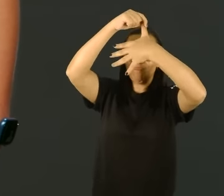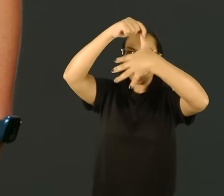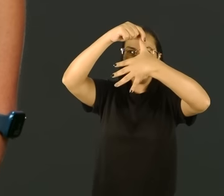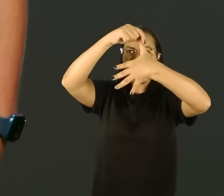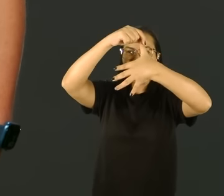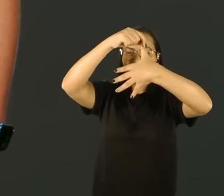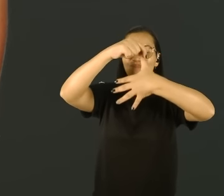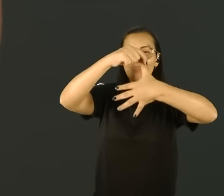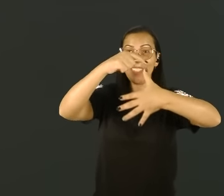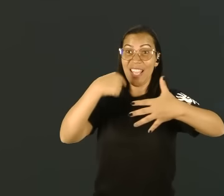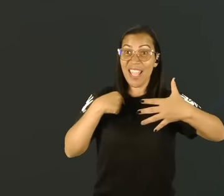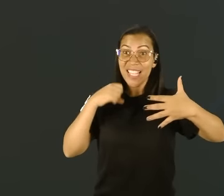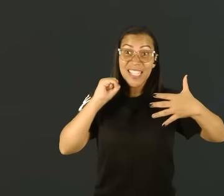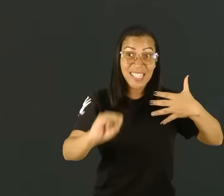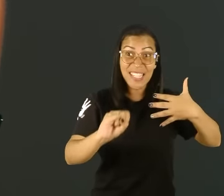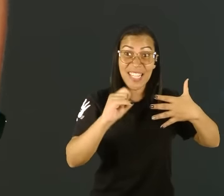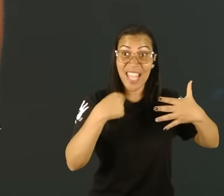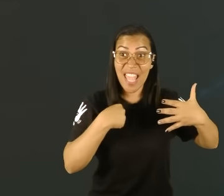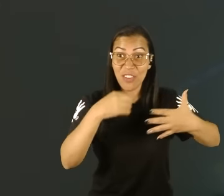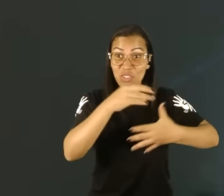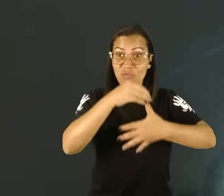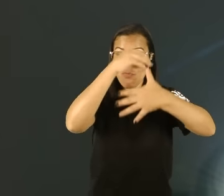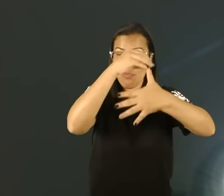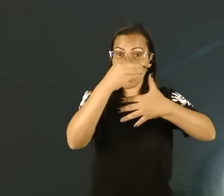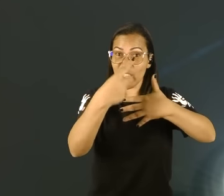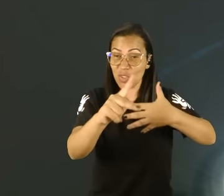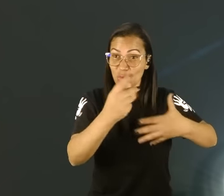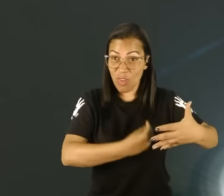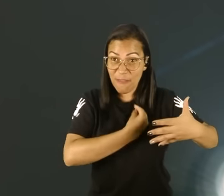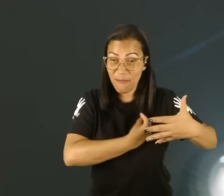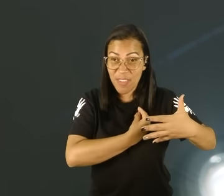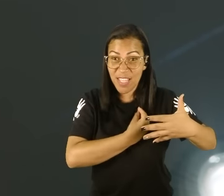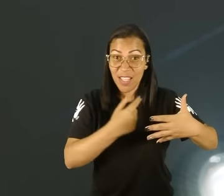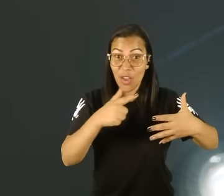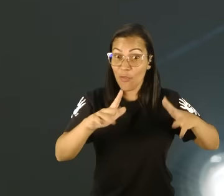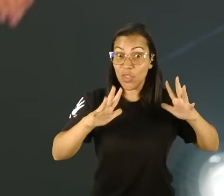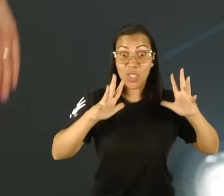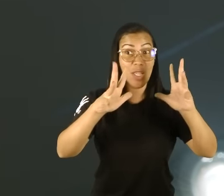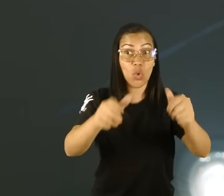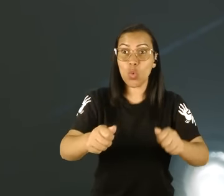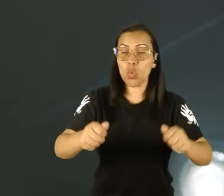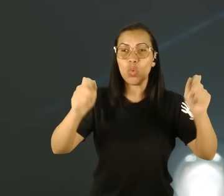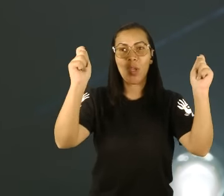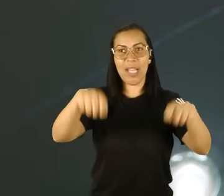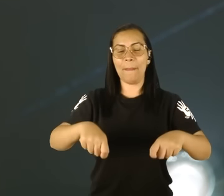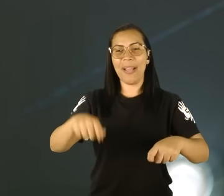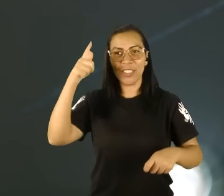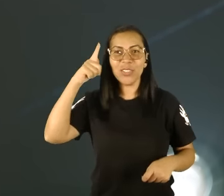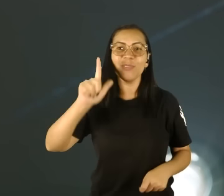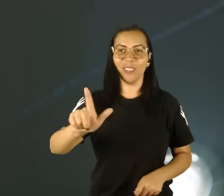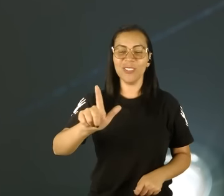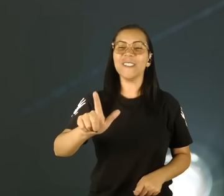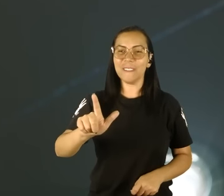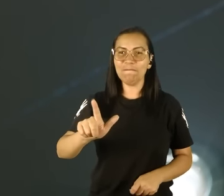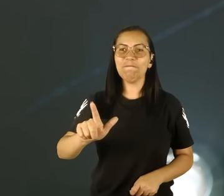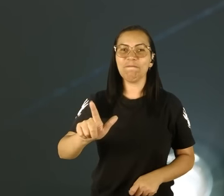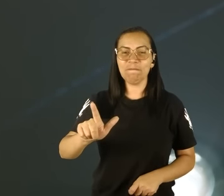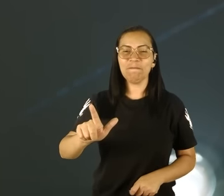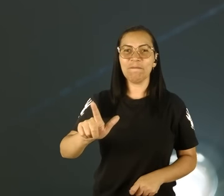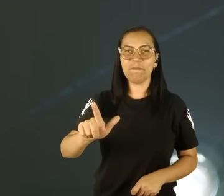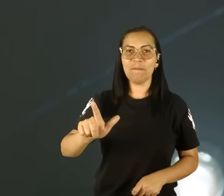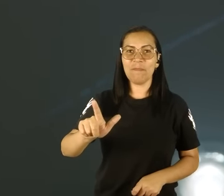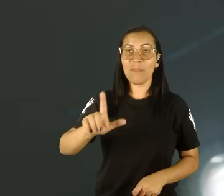Não tenha nenhum sonho que Deus não esteja no topo. Fala bem alto: eu não quero nenhum sonho que Deus não esteja no topo. É